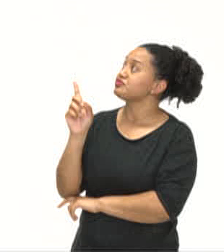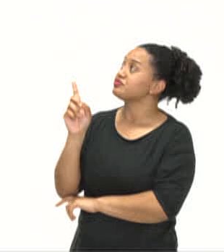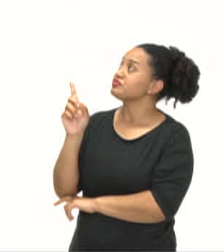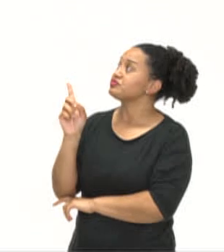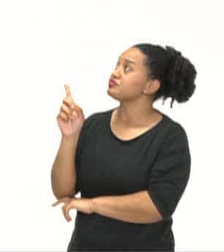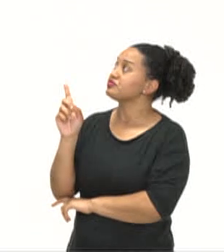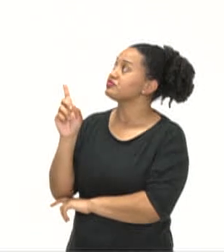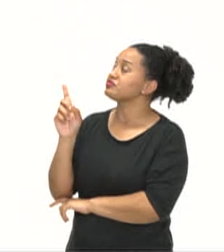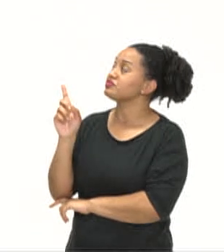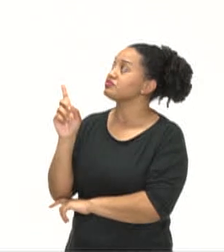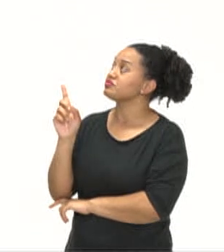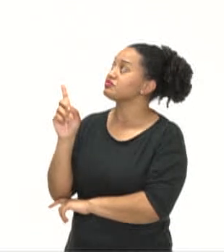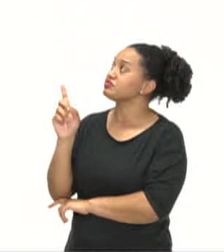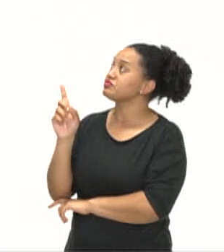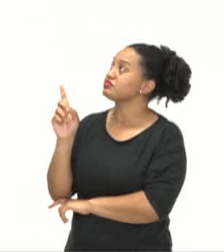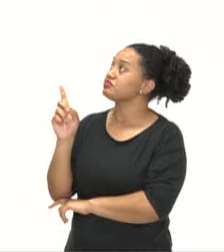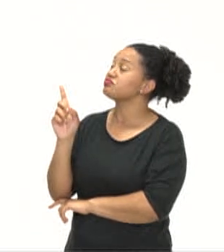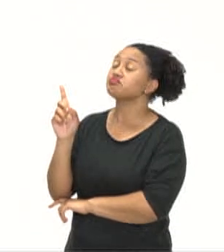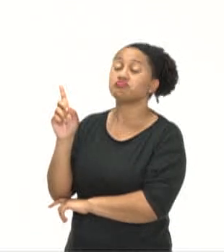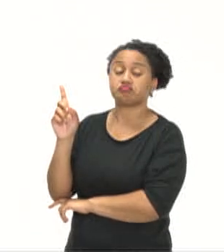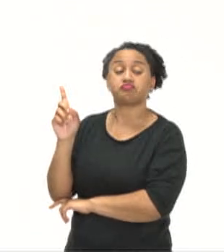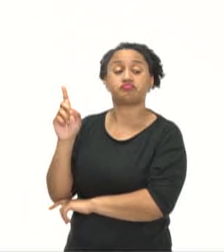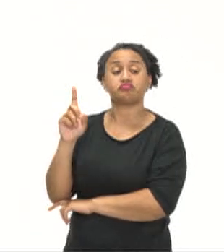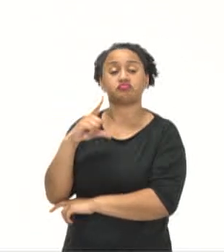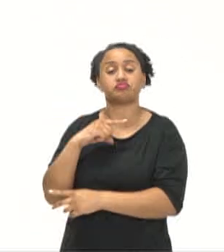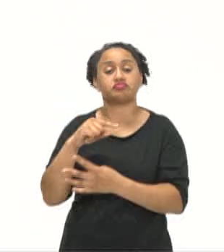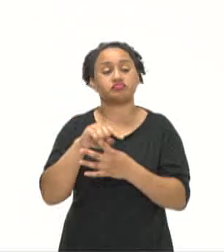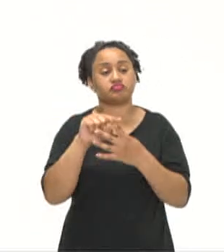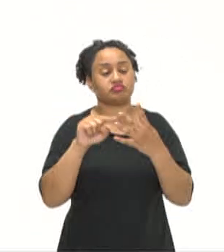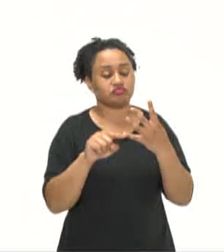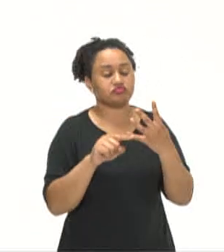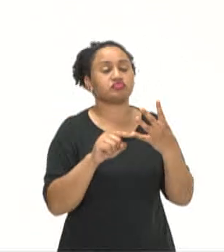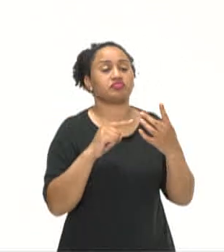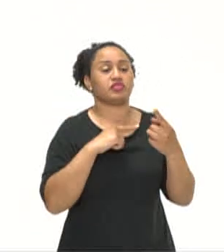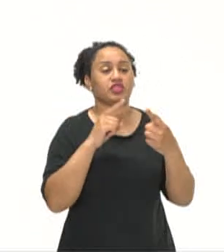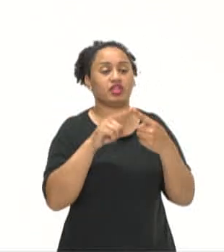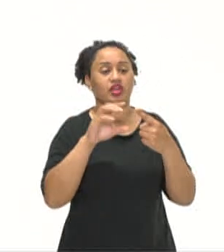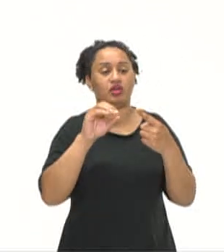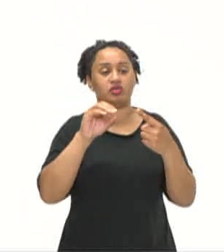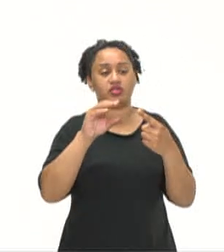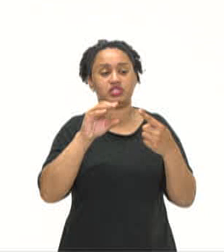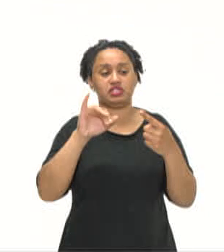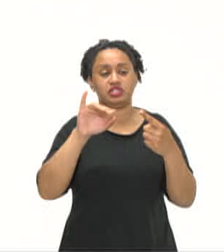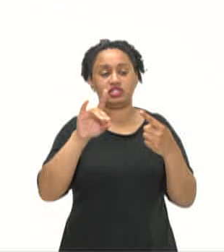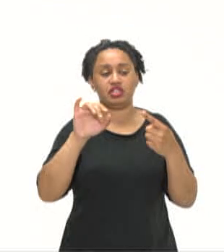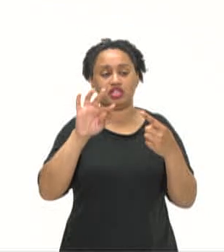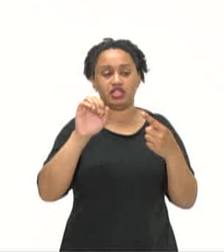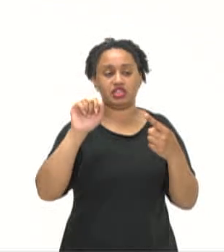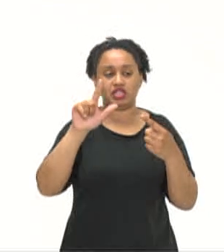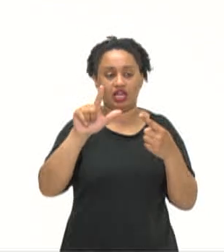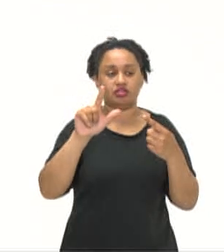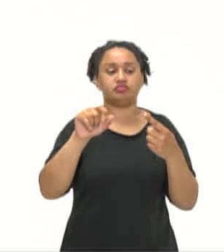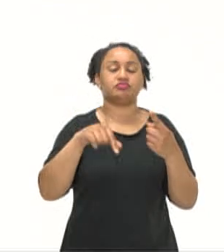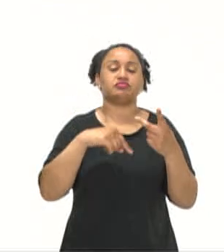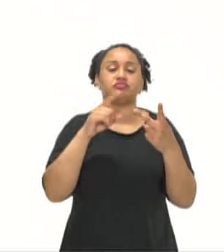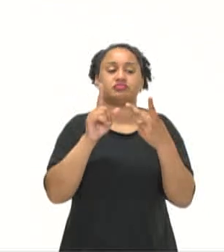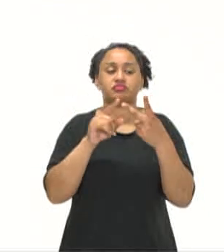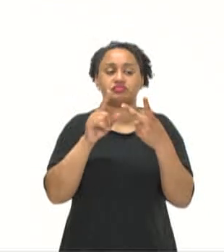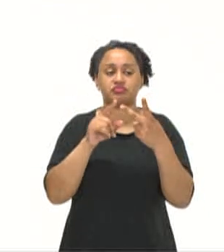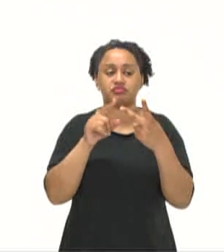quatro regiões, ou seja, nós vamos ter a Europa Ocidental, nós temos a